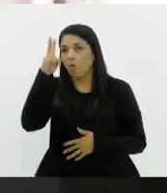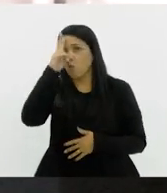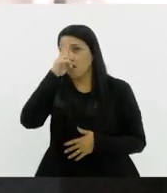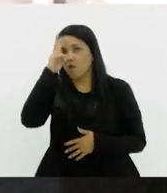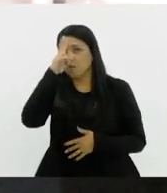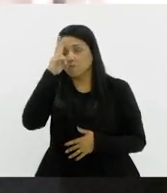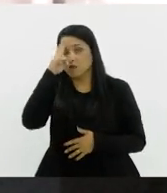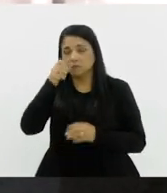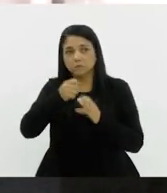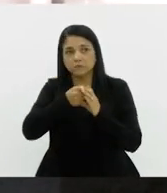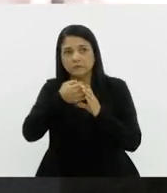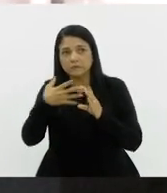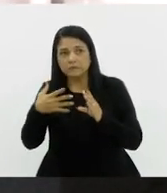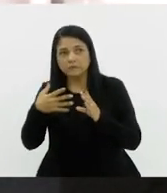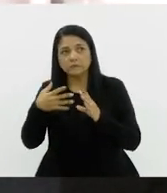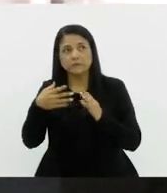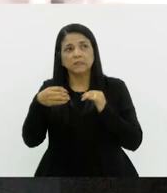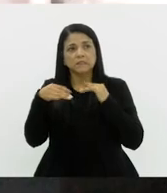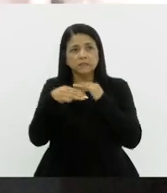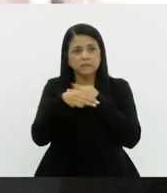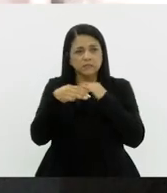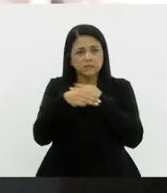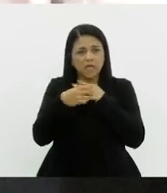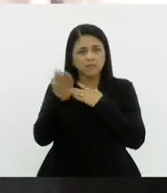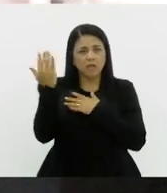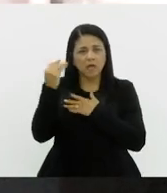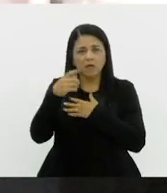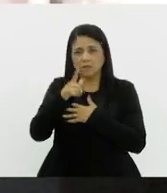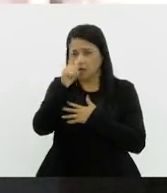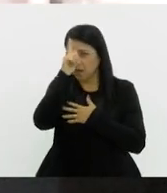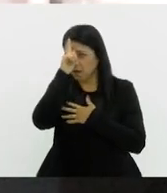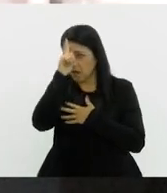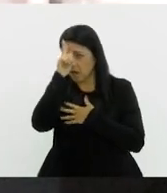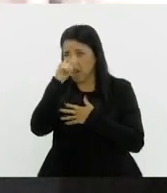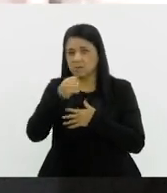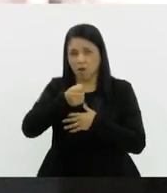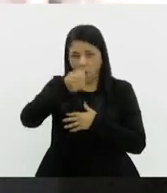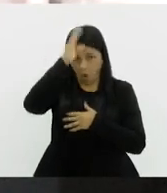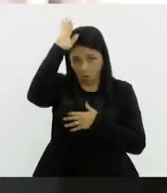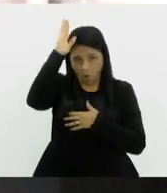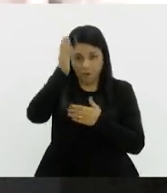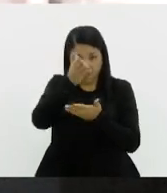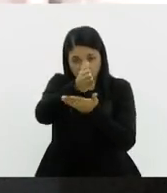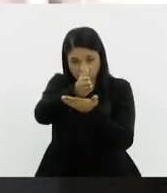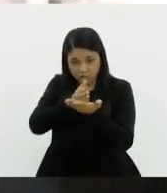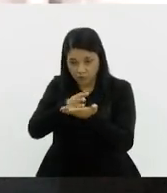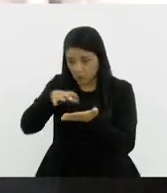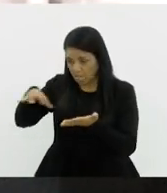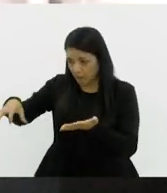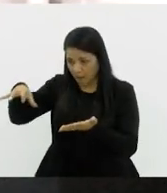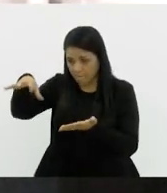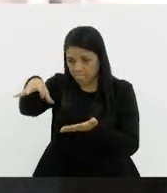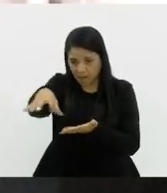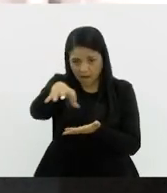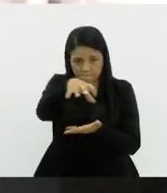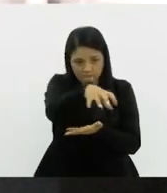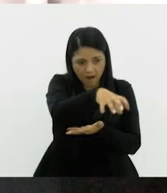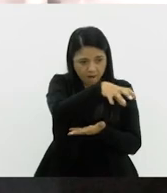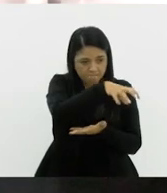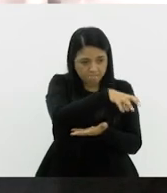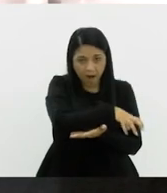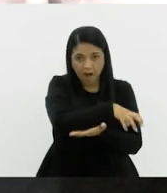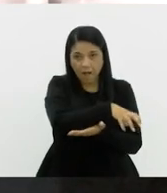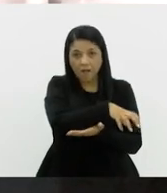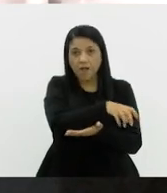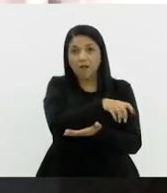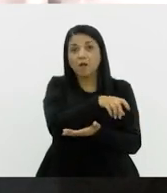falei: gente, a cidade, desde a época da Grécia, de Roma antiga, é dividida em zonas, exatamente